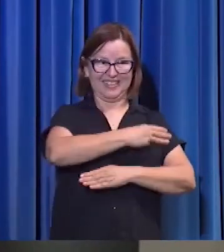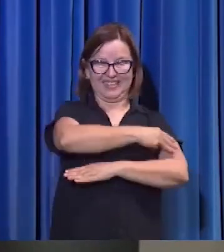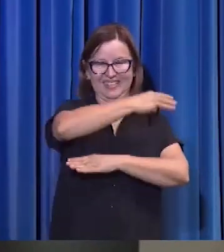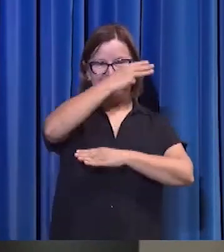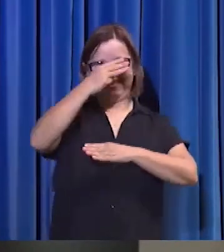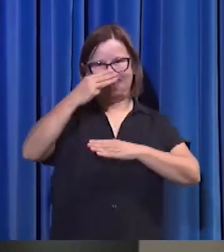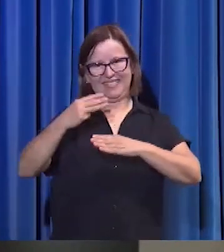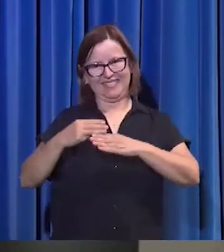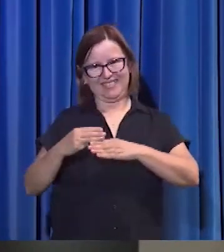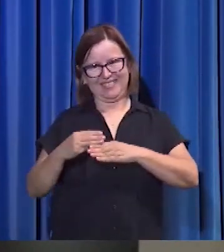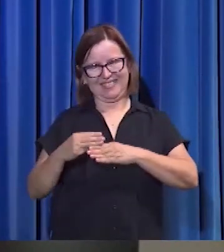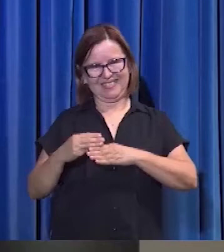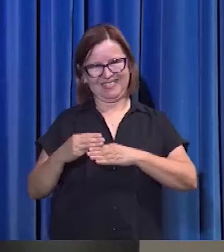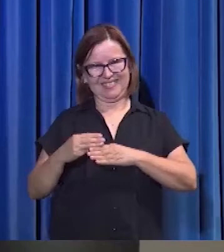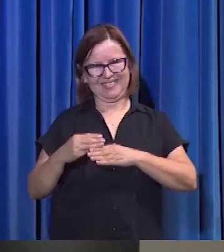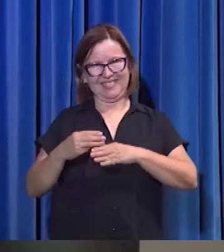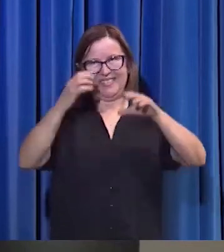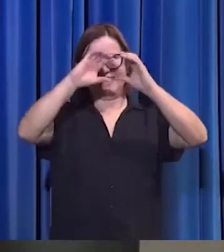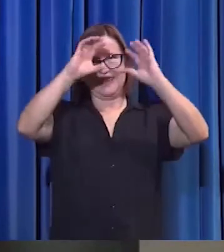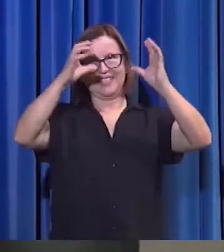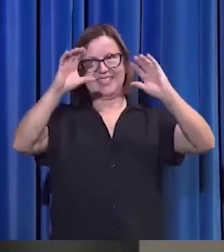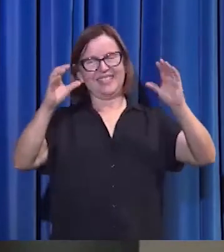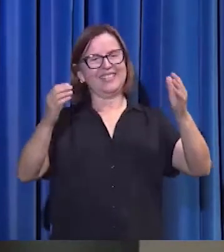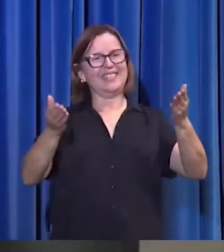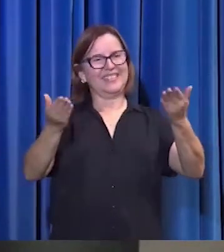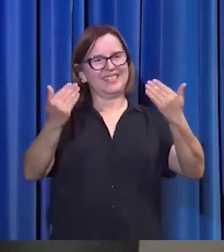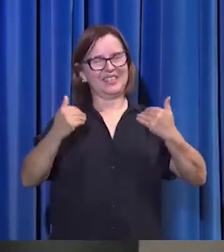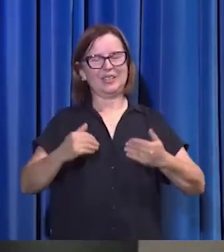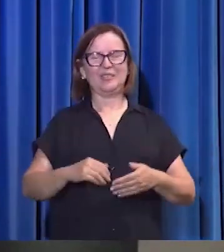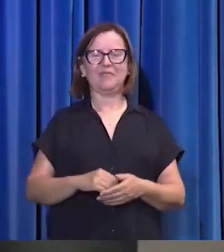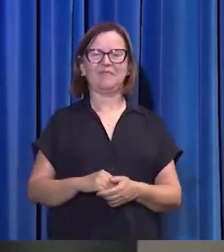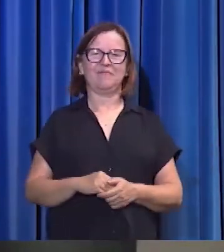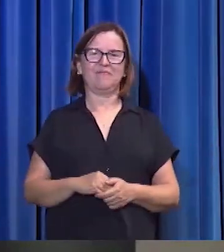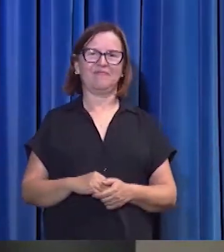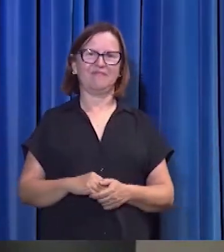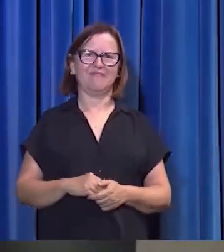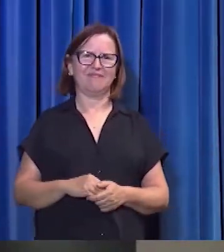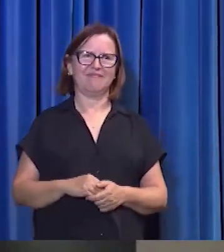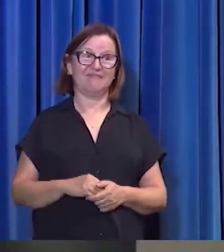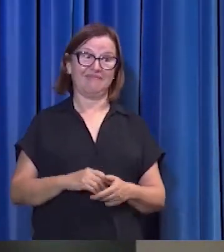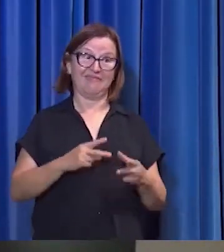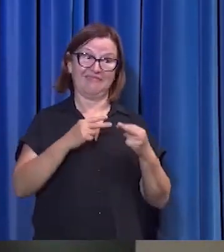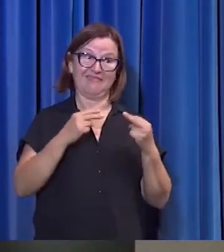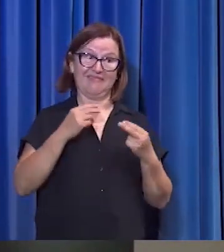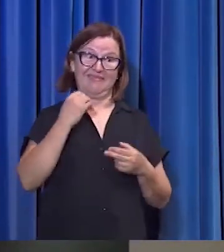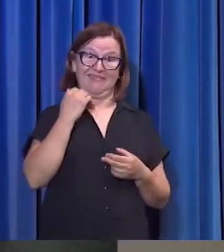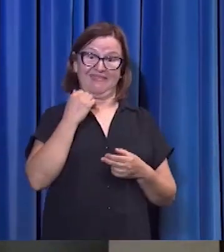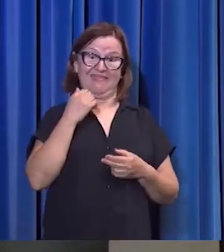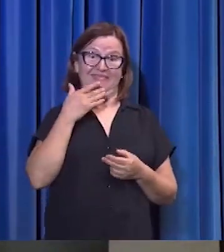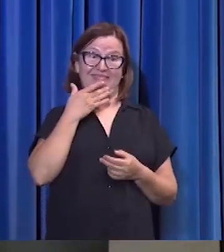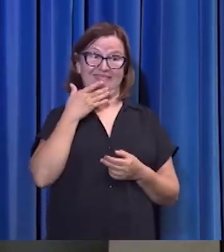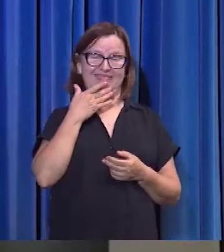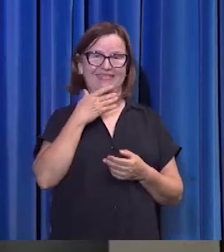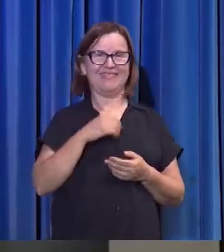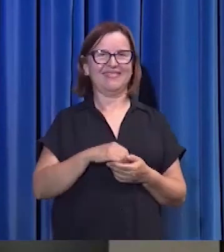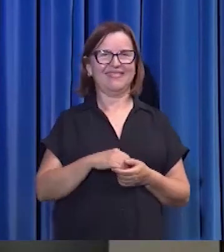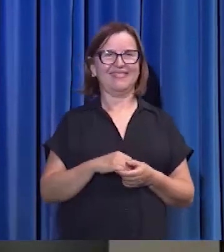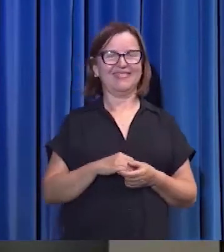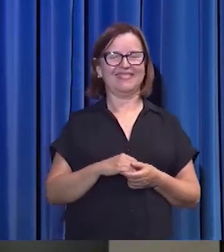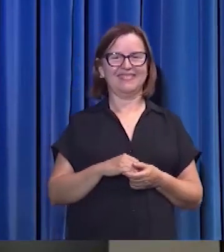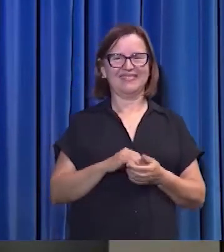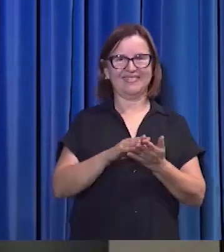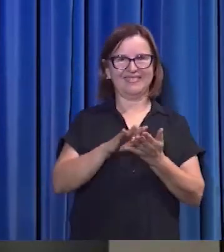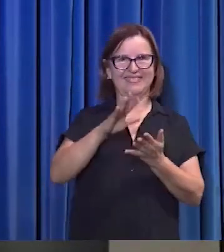arco-íris cada nuvem traz. Oh, que coisa boa! Que coisa